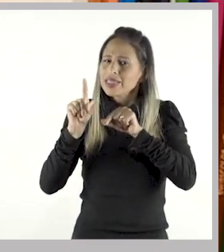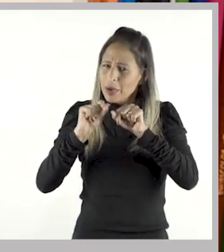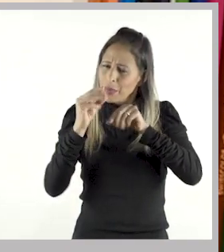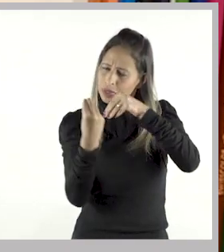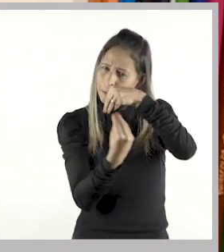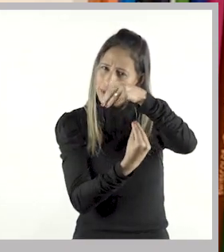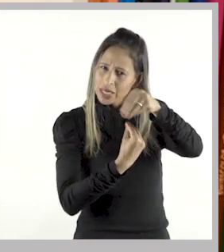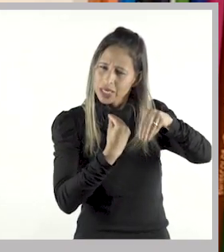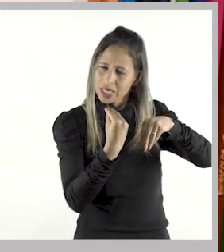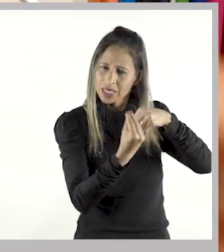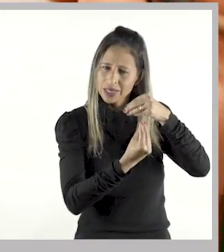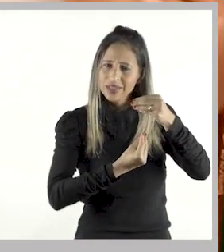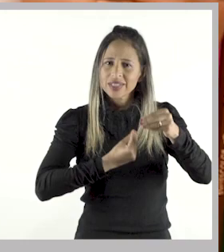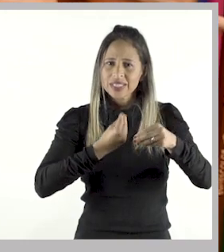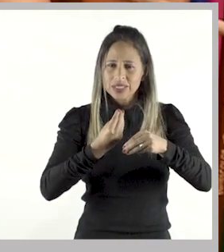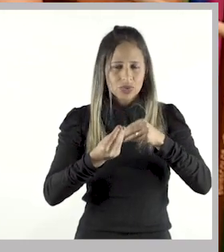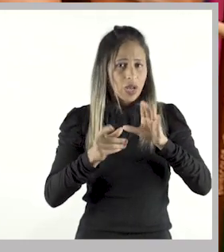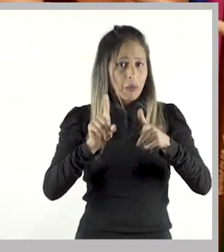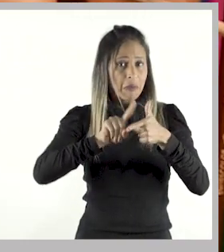tenho muito